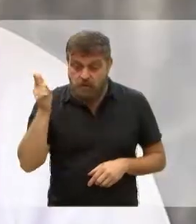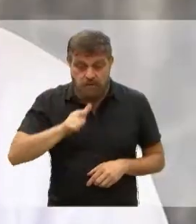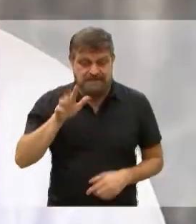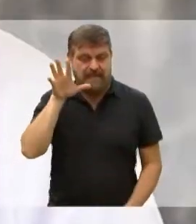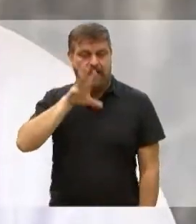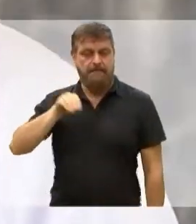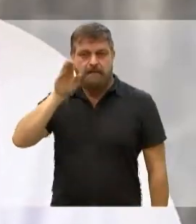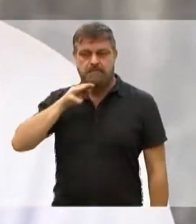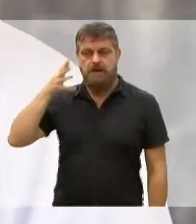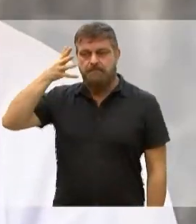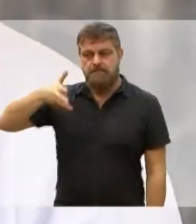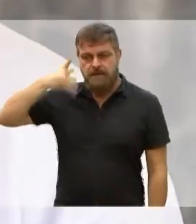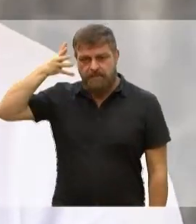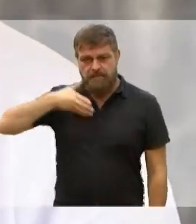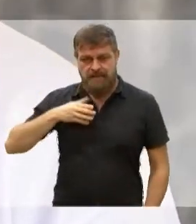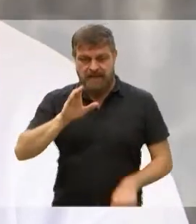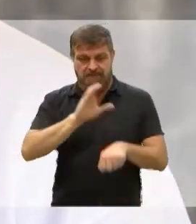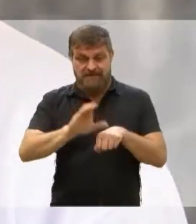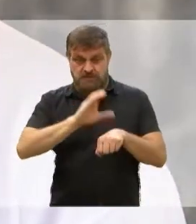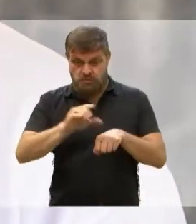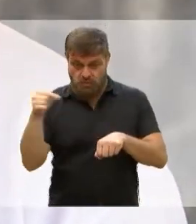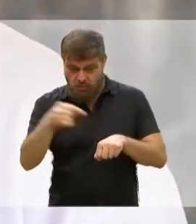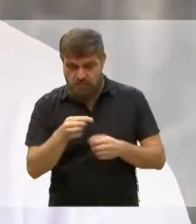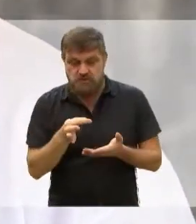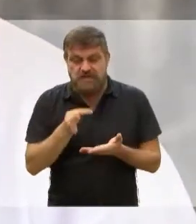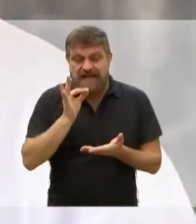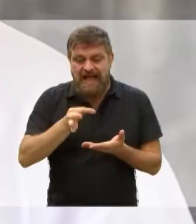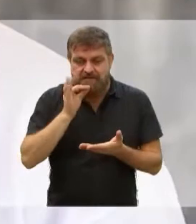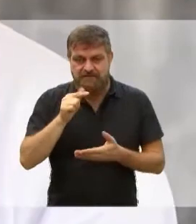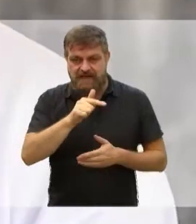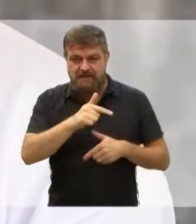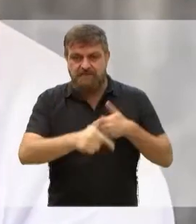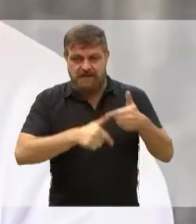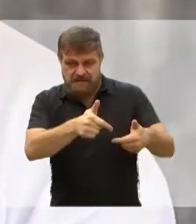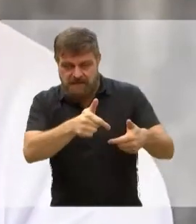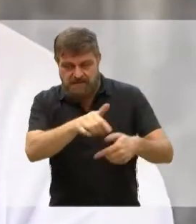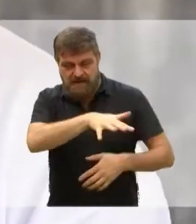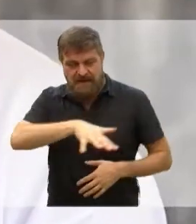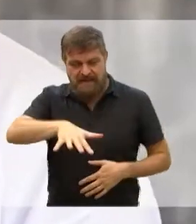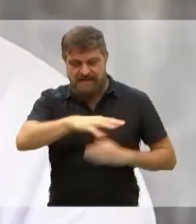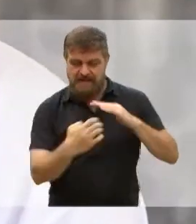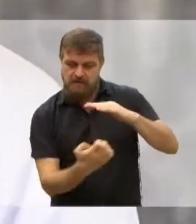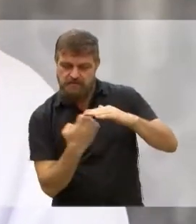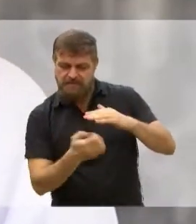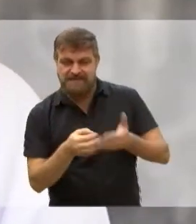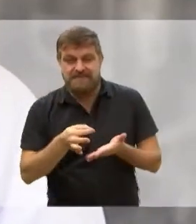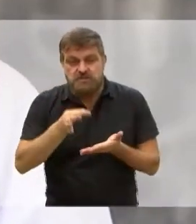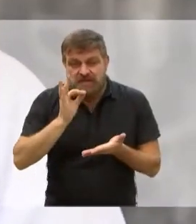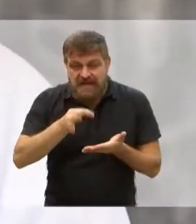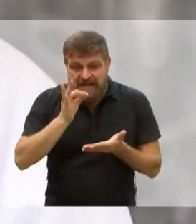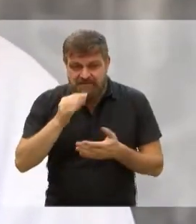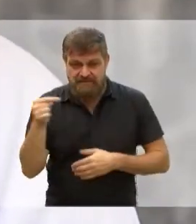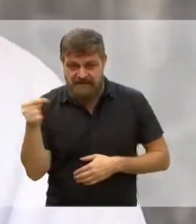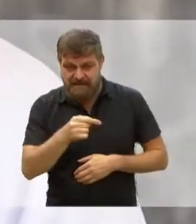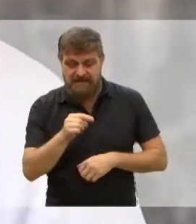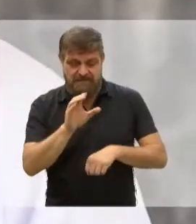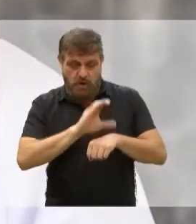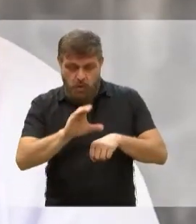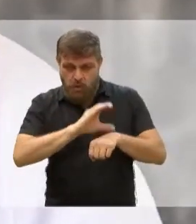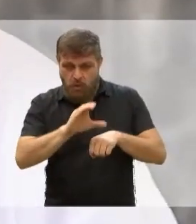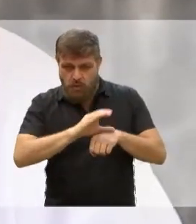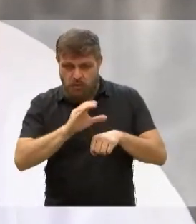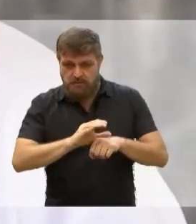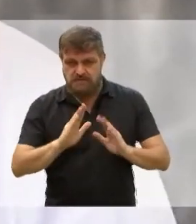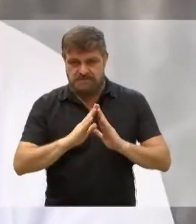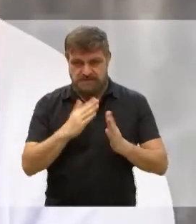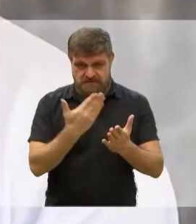palestrante, acabou de concluir um curso de barista, né? Eles vão começar a prestar serviço de barista, que é um curso